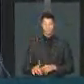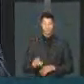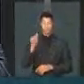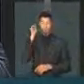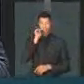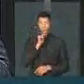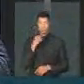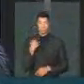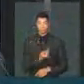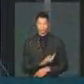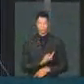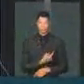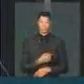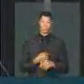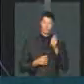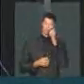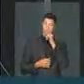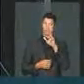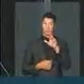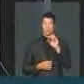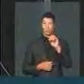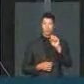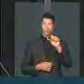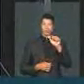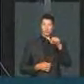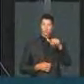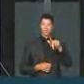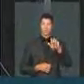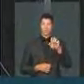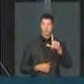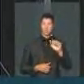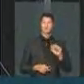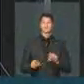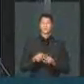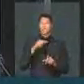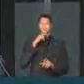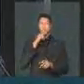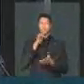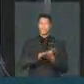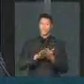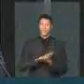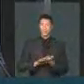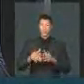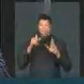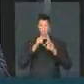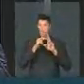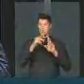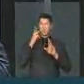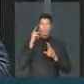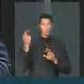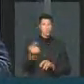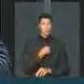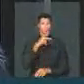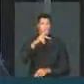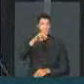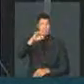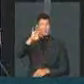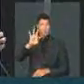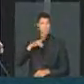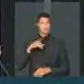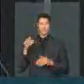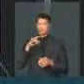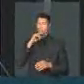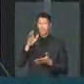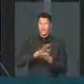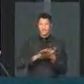direitos das nossas mulheres. E a Rosângela Curado, senhor presidente, ela que, sem dúvida, é uma referência para o nosso partido, ela